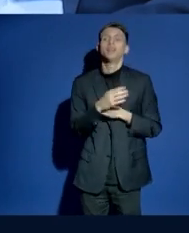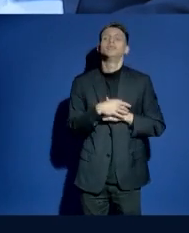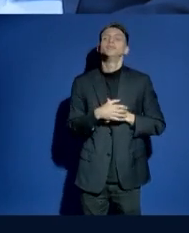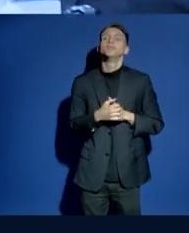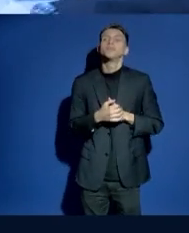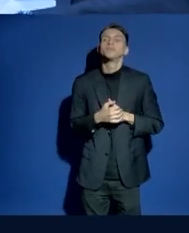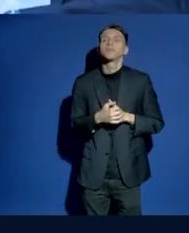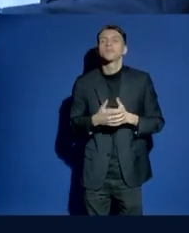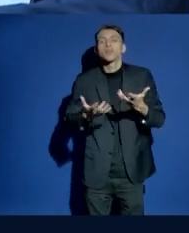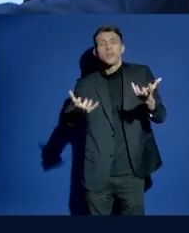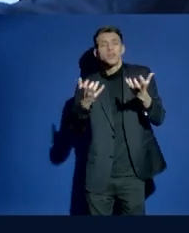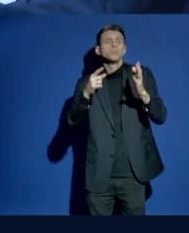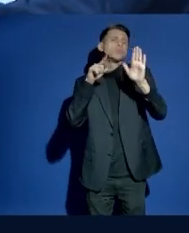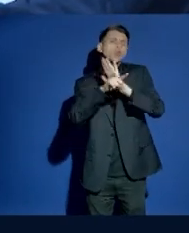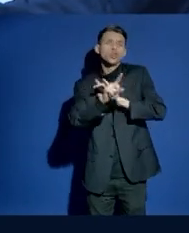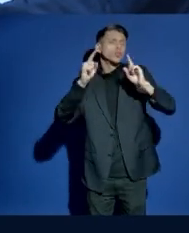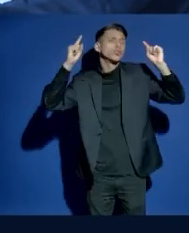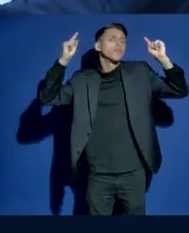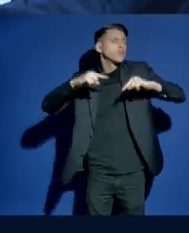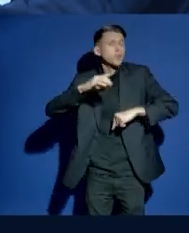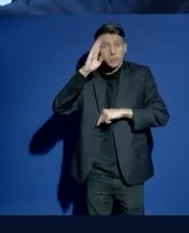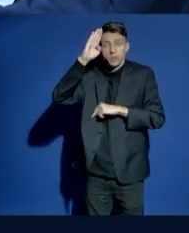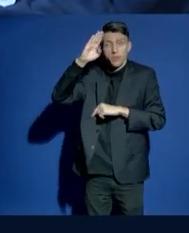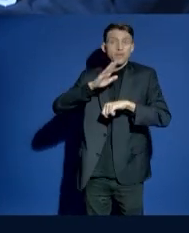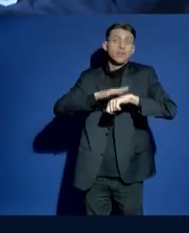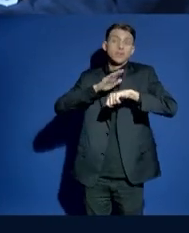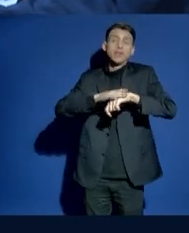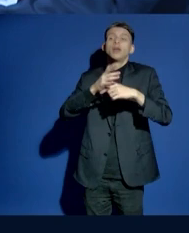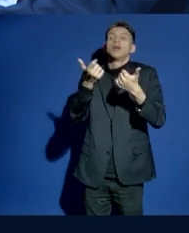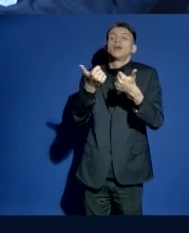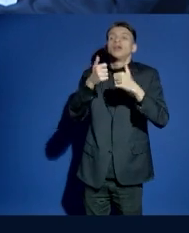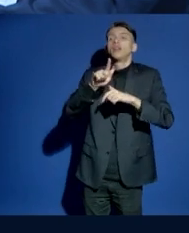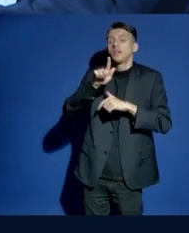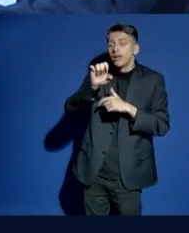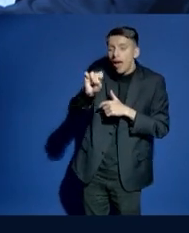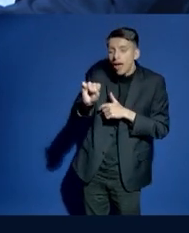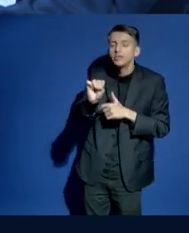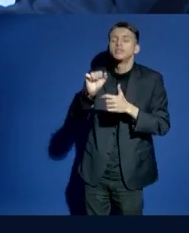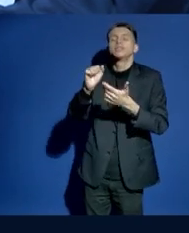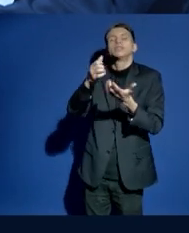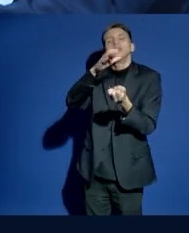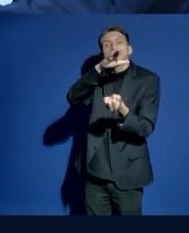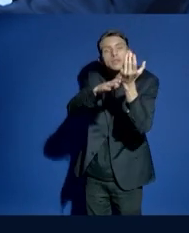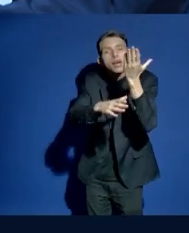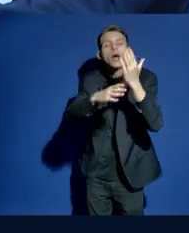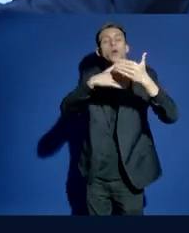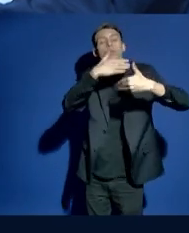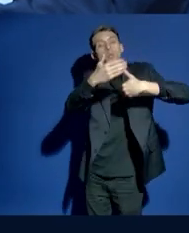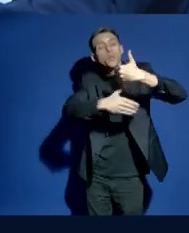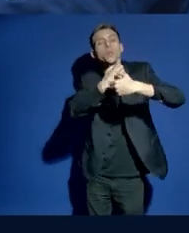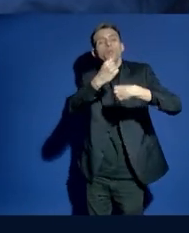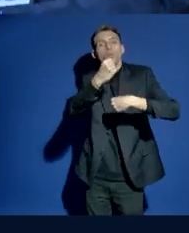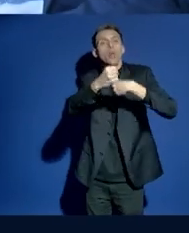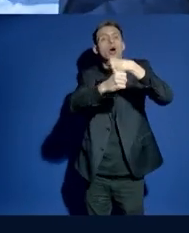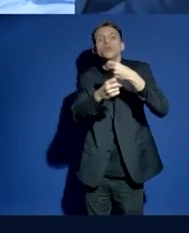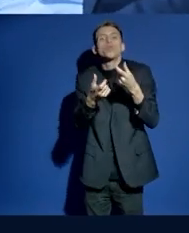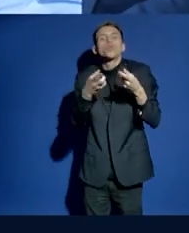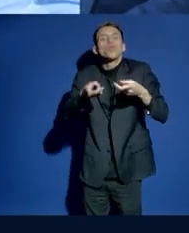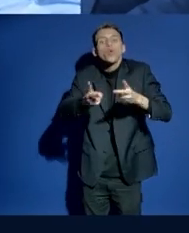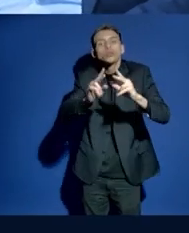é uma dos maiores desafios é fazer a produção linear né de gás durante o ano todo e vocês conseguiram isso eu queria que você